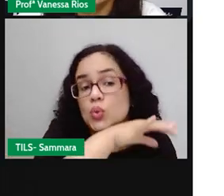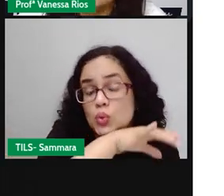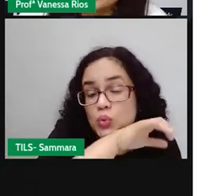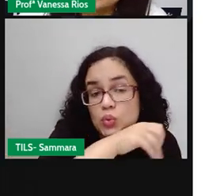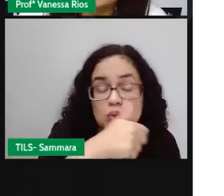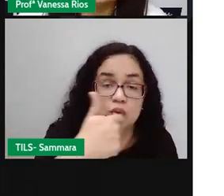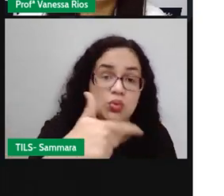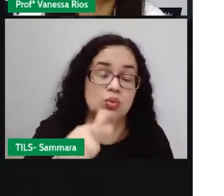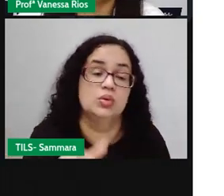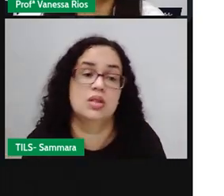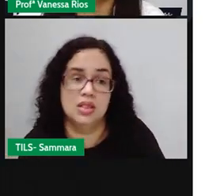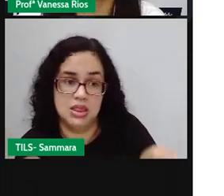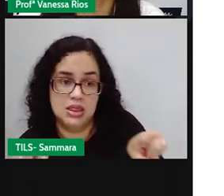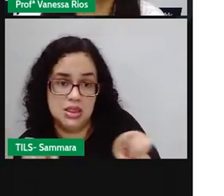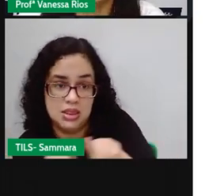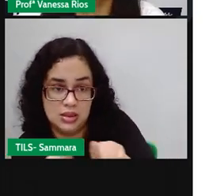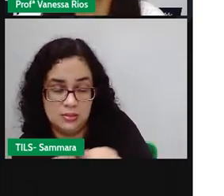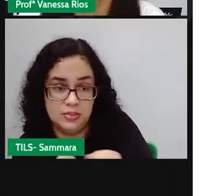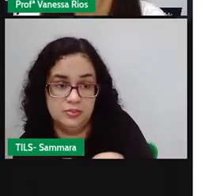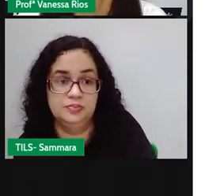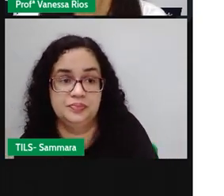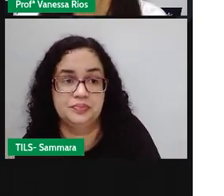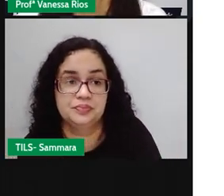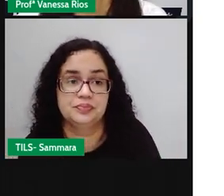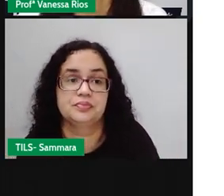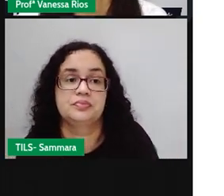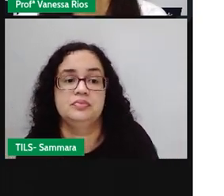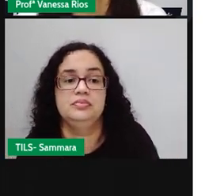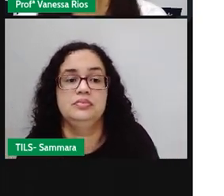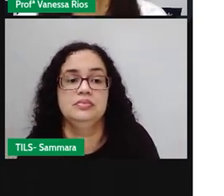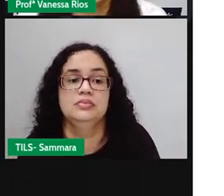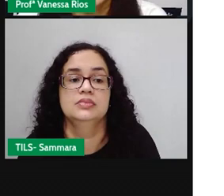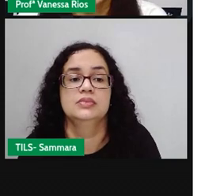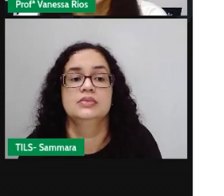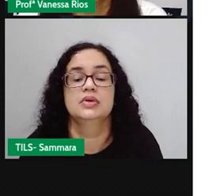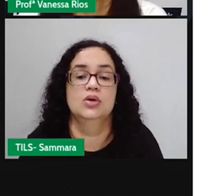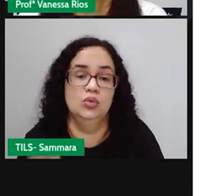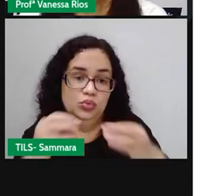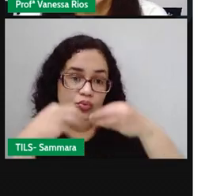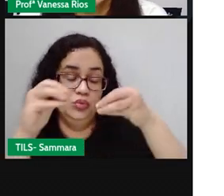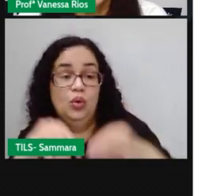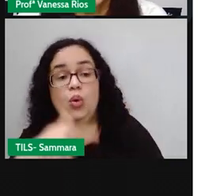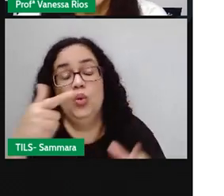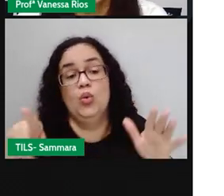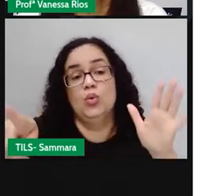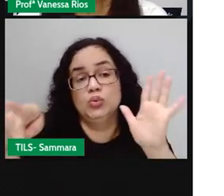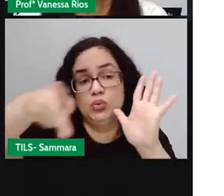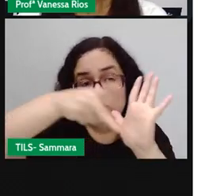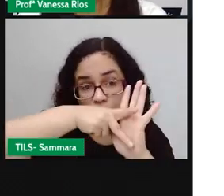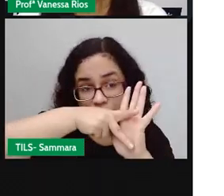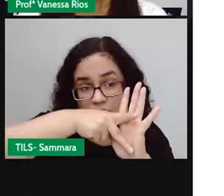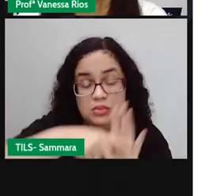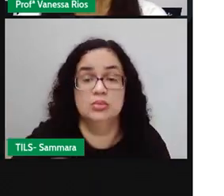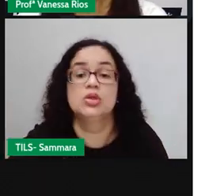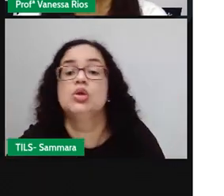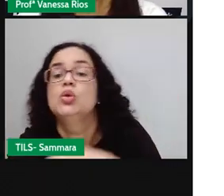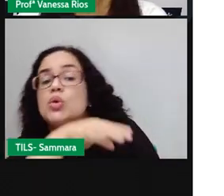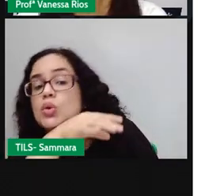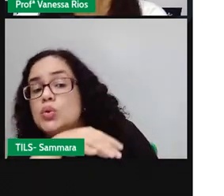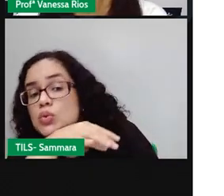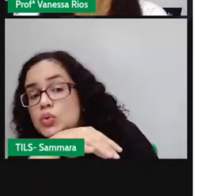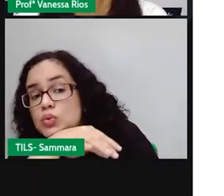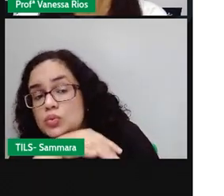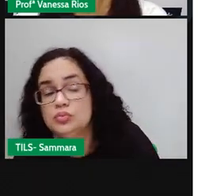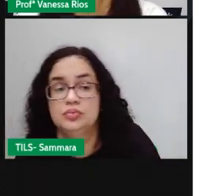outras formas também sendo representadas, seja através de almofadas ou do próprio, né, bicho, próprio